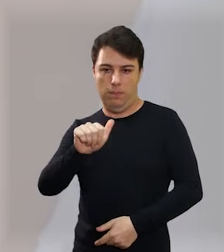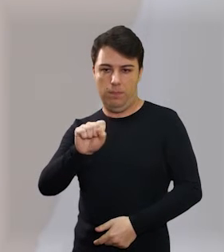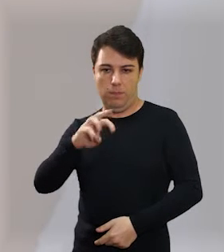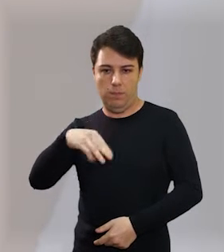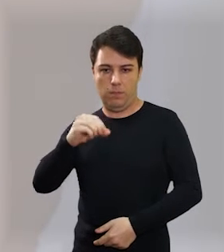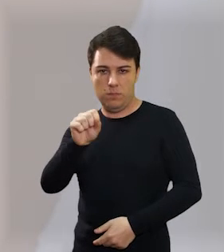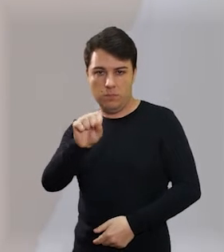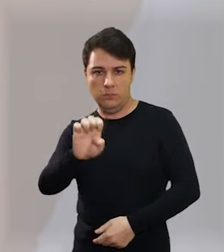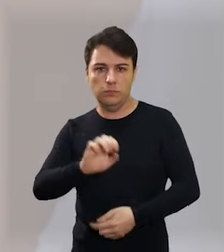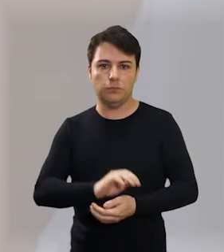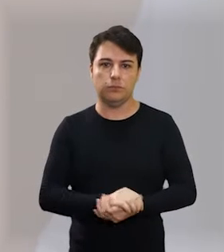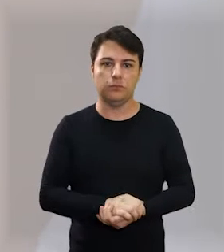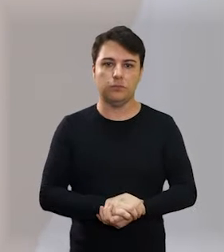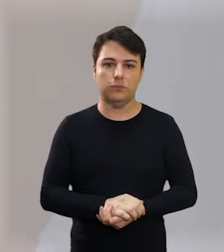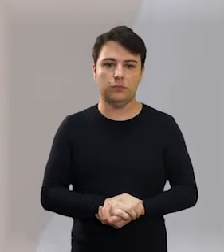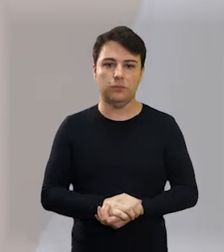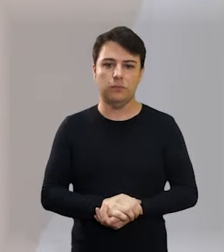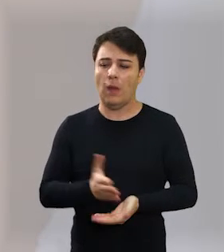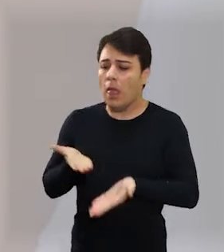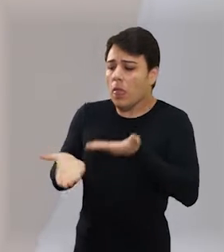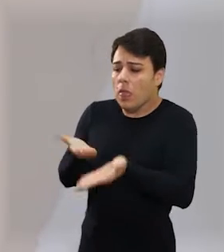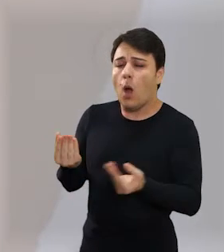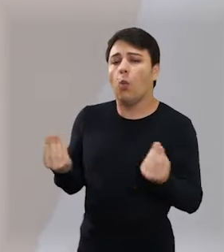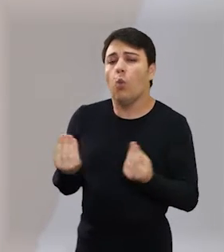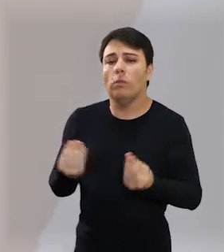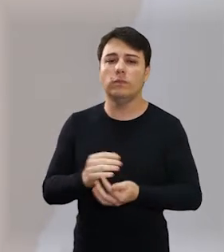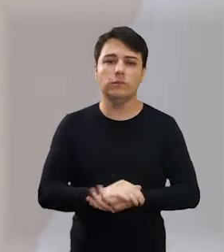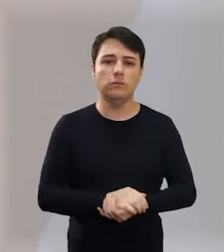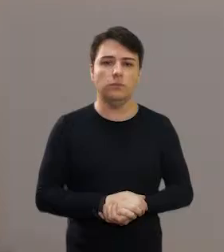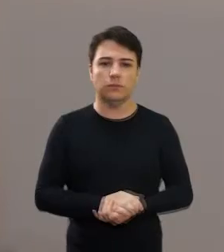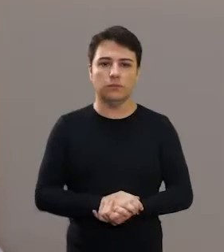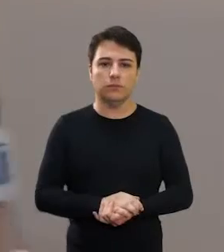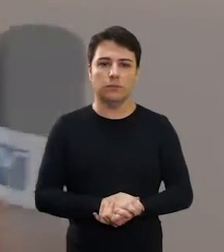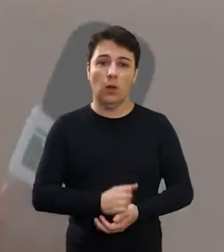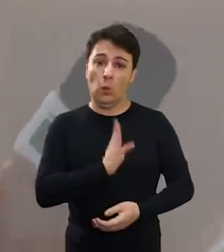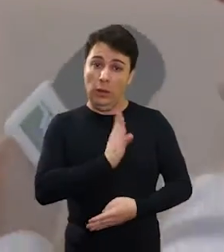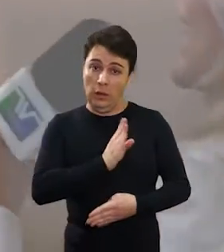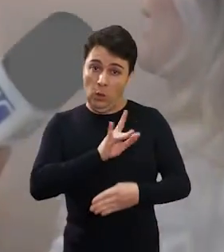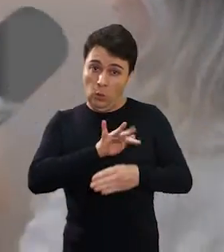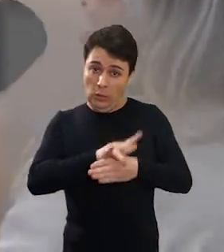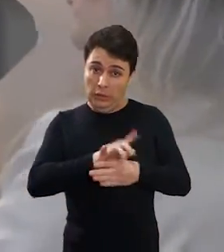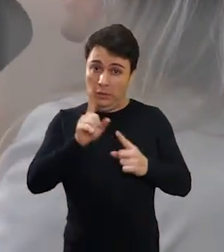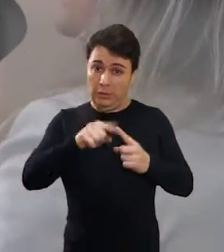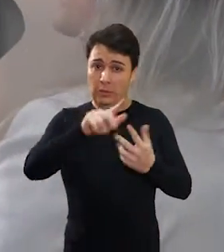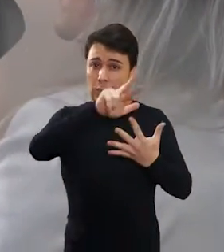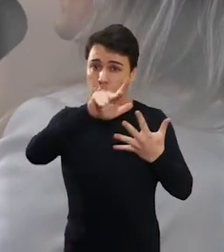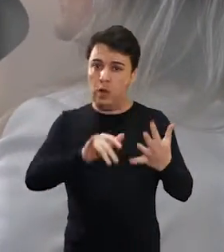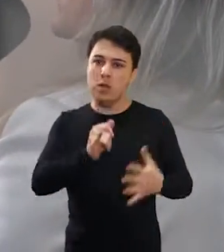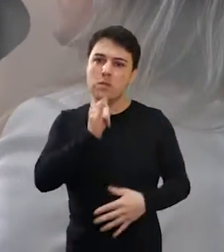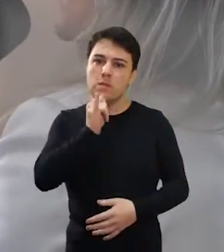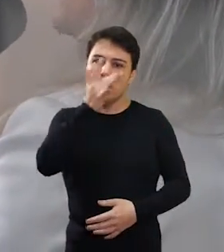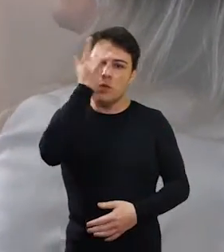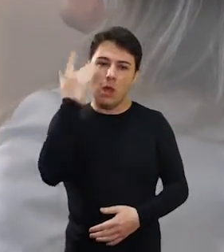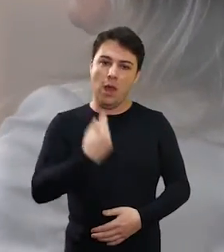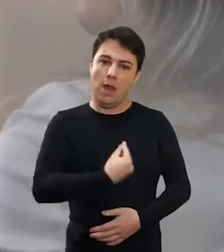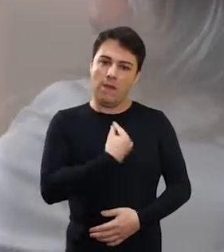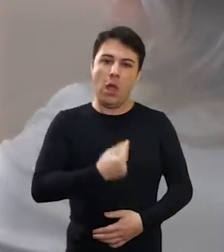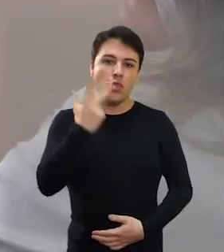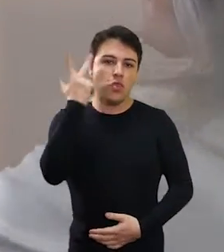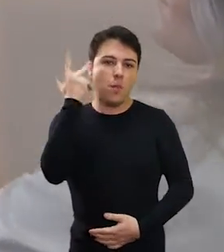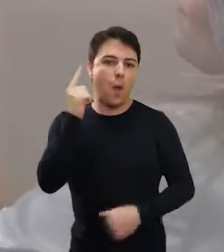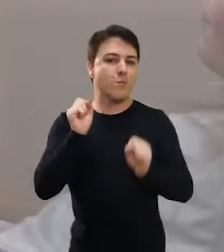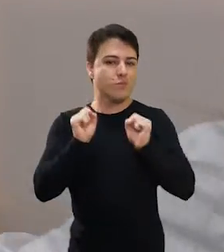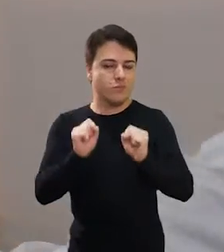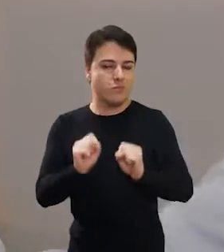o diagnóstico de alguma infecção, principalmente rubéola e toxoplasmose. E o tratamento, como deve ser realizado?